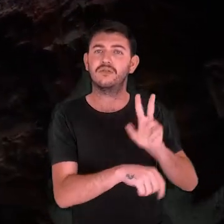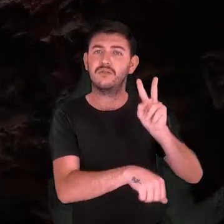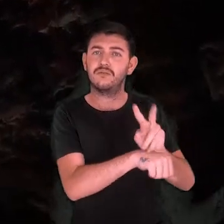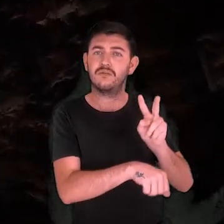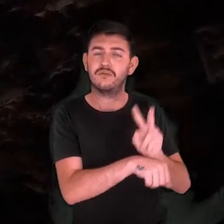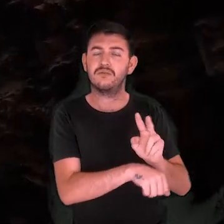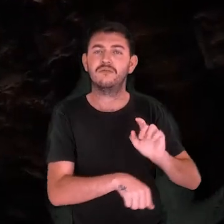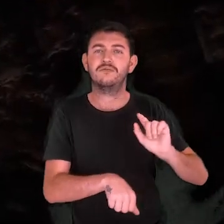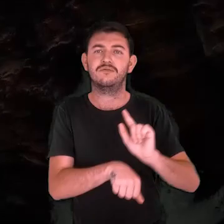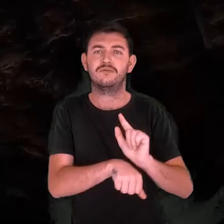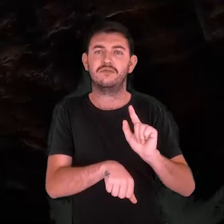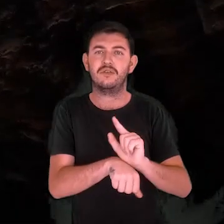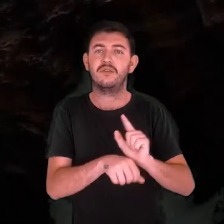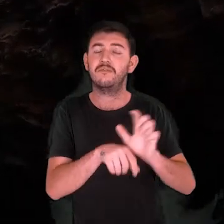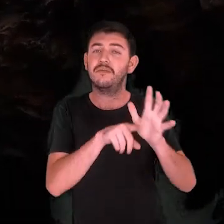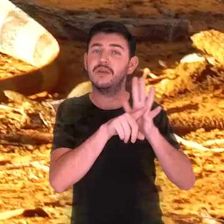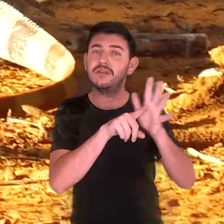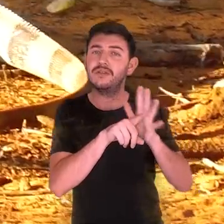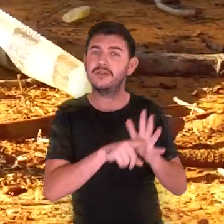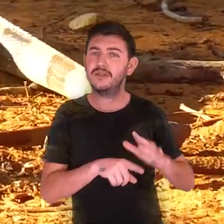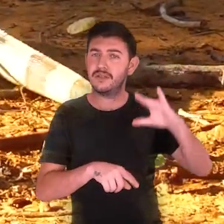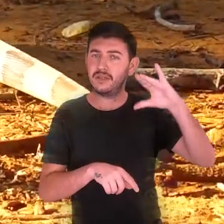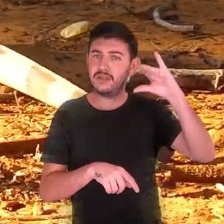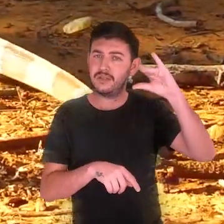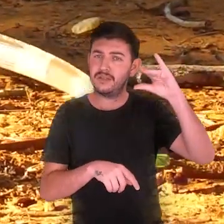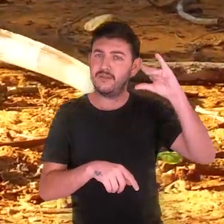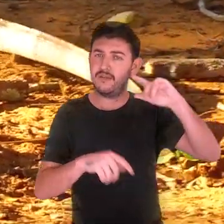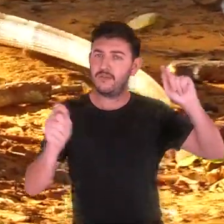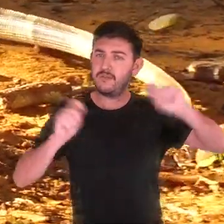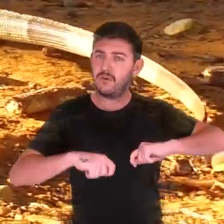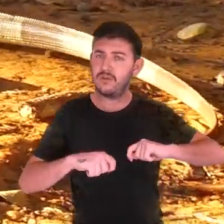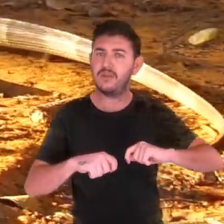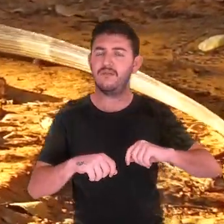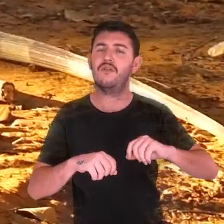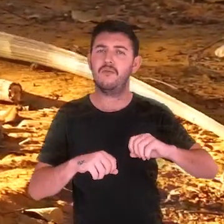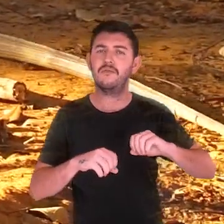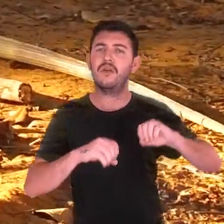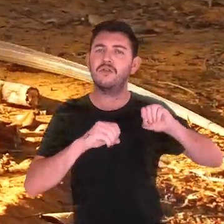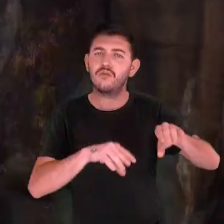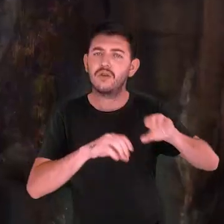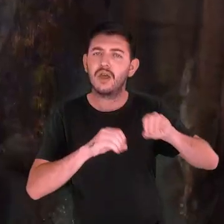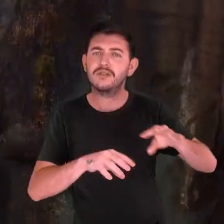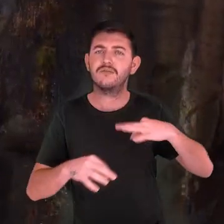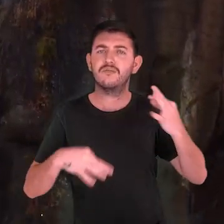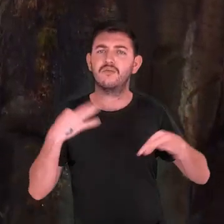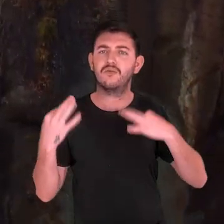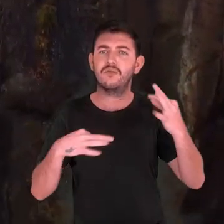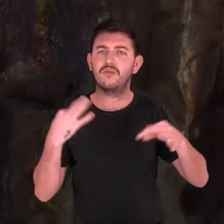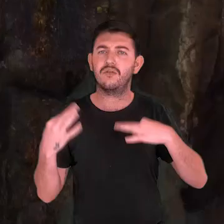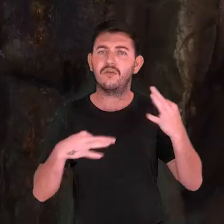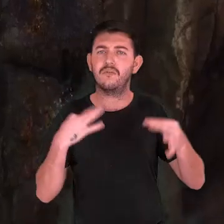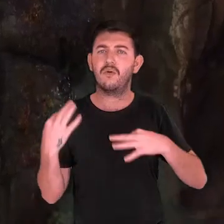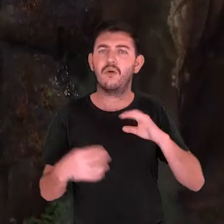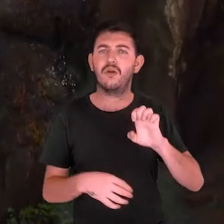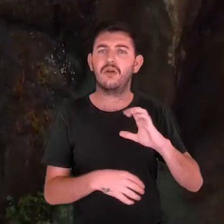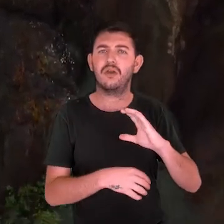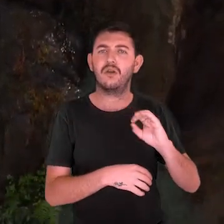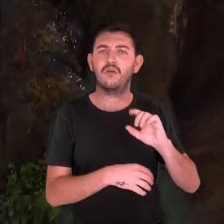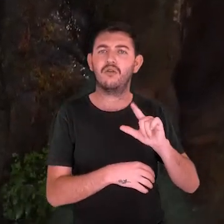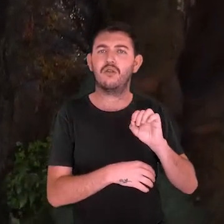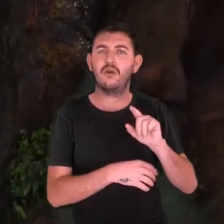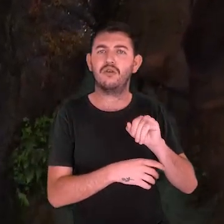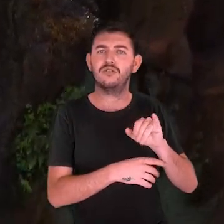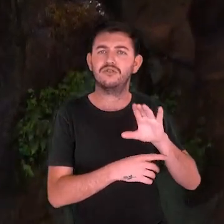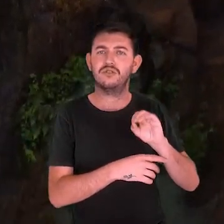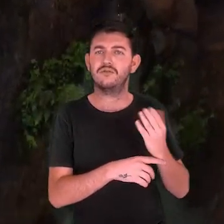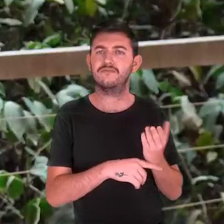naturais de grande relevância ecológica, possibilitar pesquisas científicas, atividades de educação e de